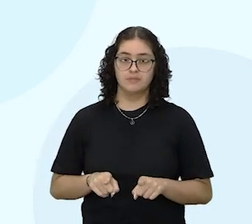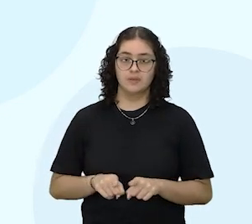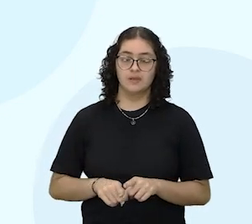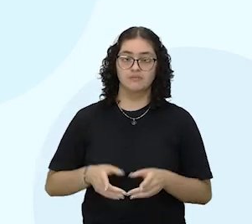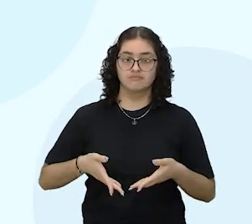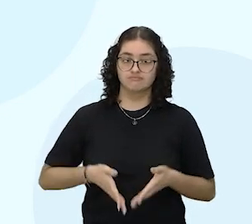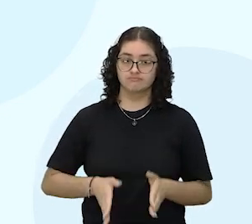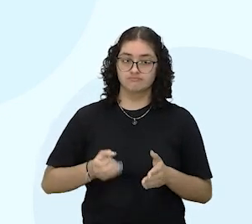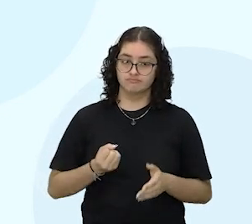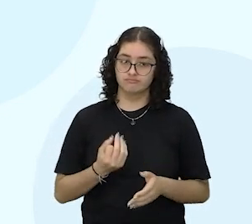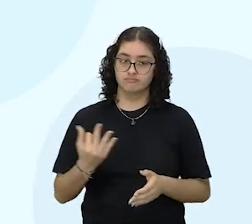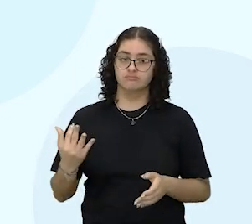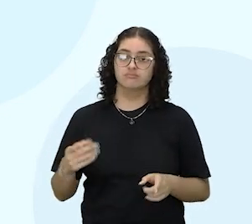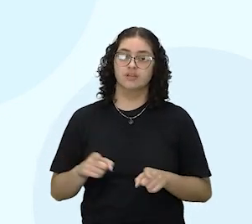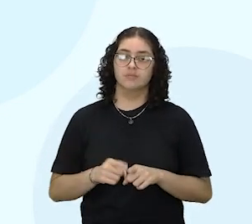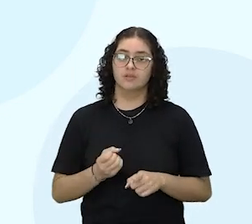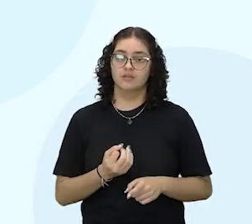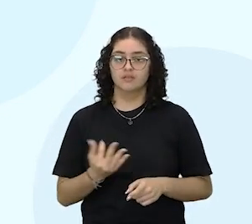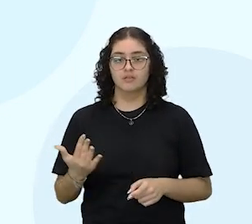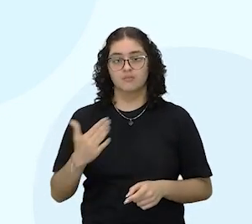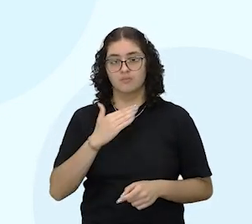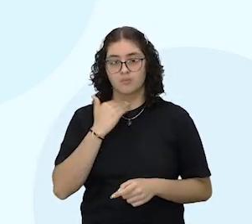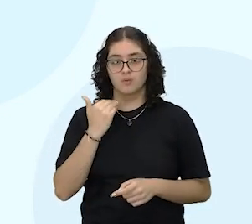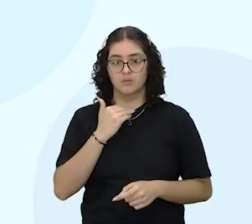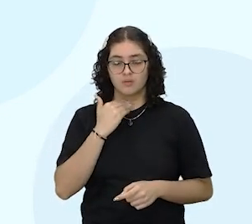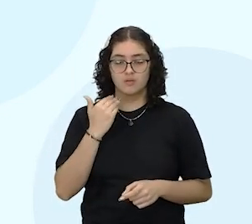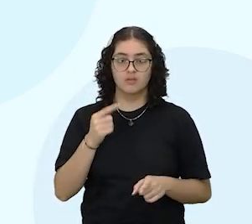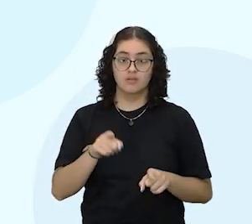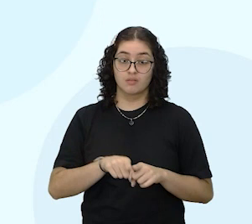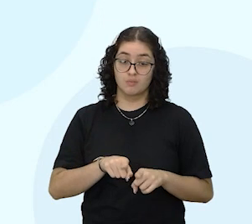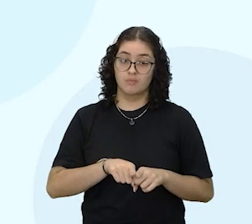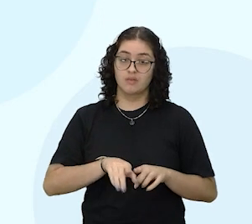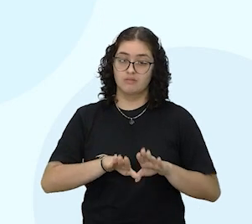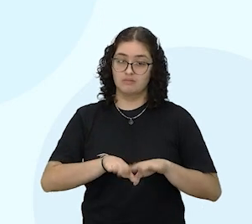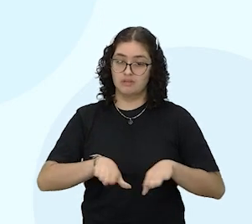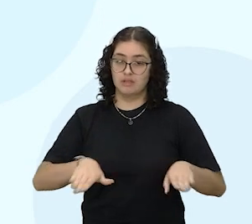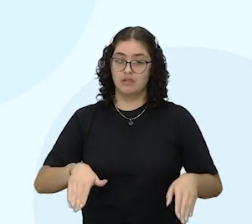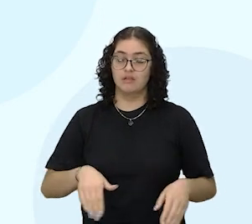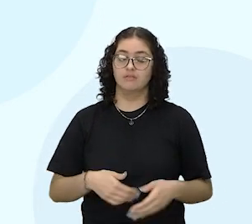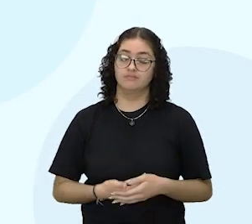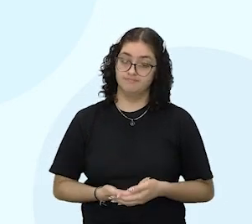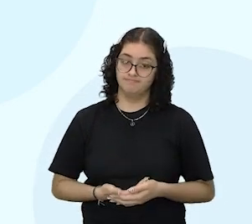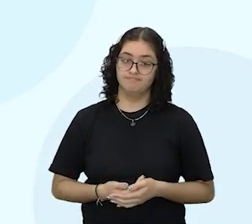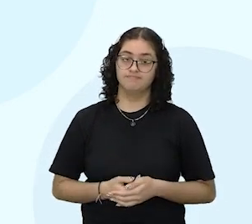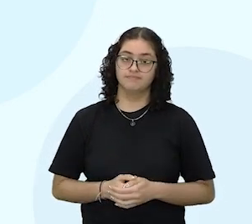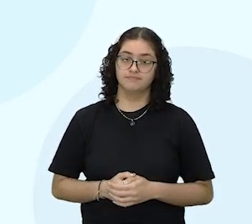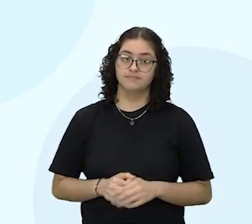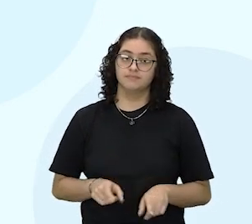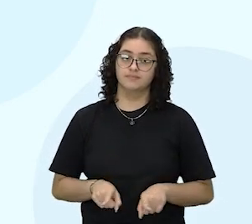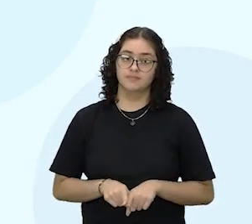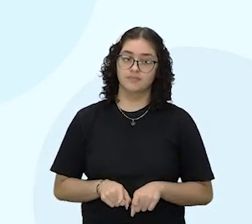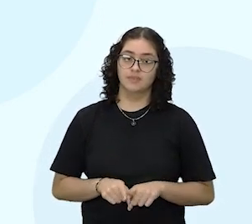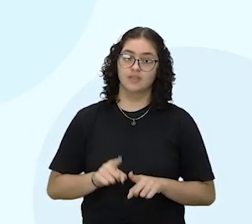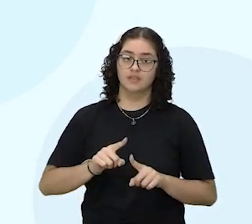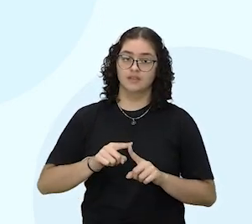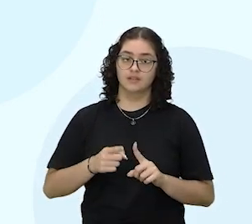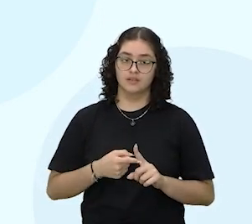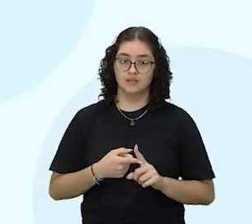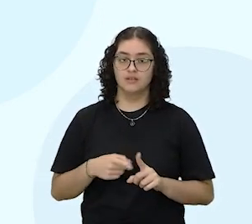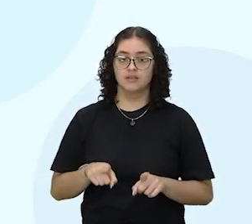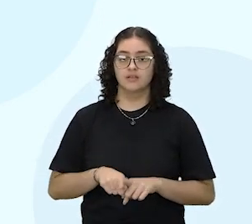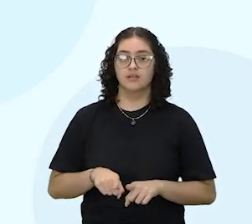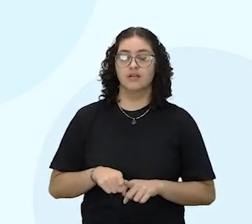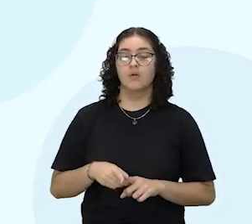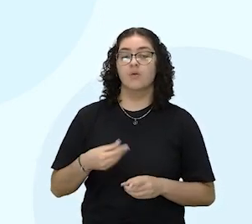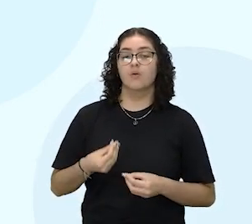natalidade, taxa de mortalidade, inclusive a taxa de mortalidade infantil, taxa de fecundidade, bem como